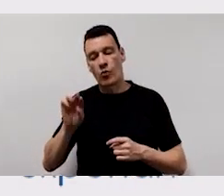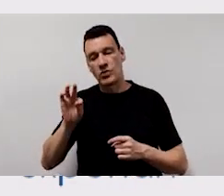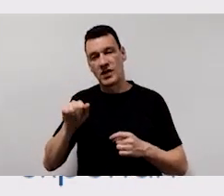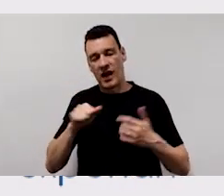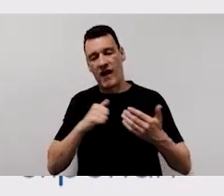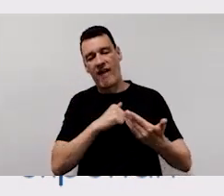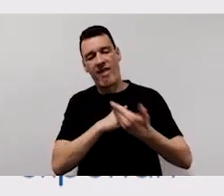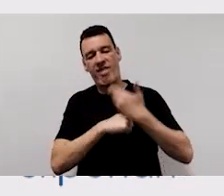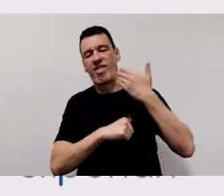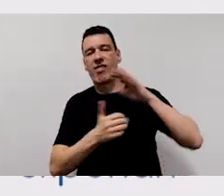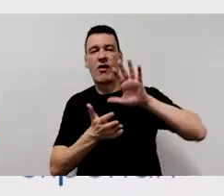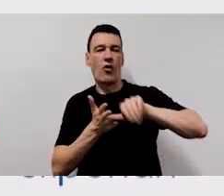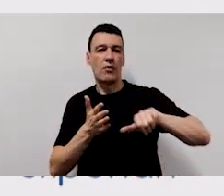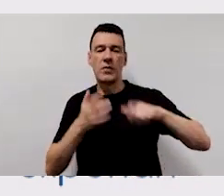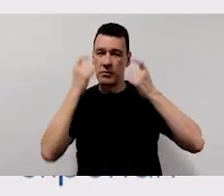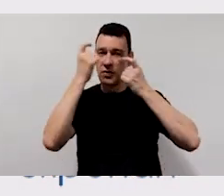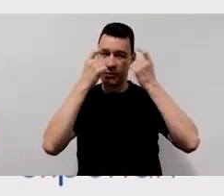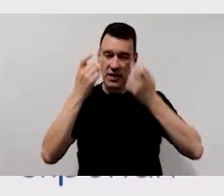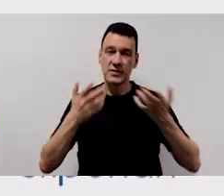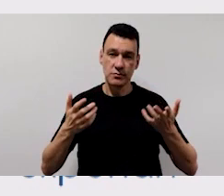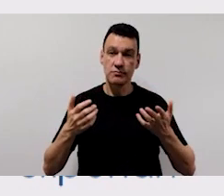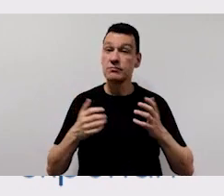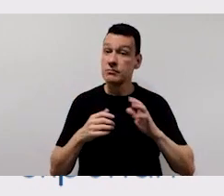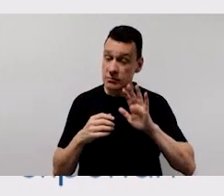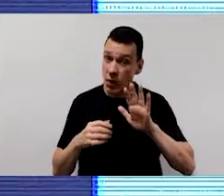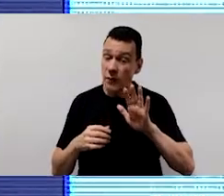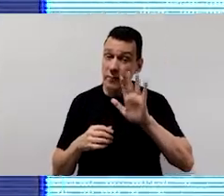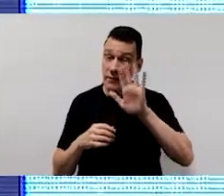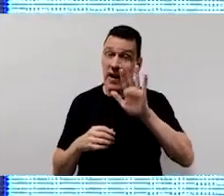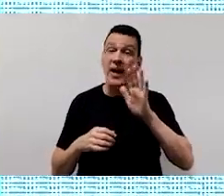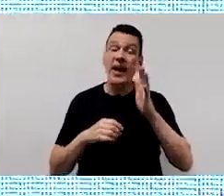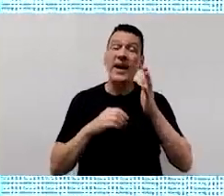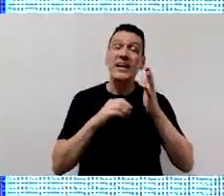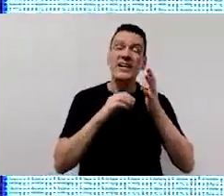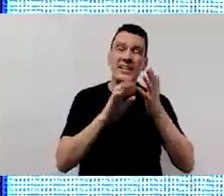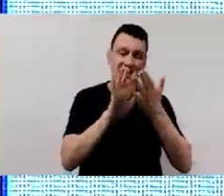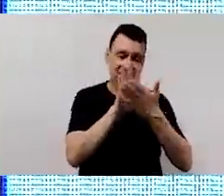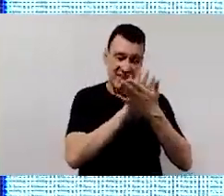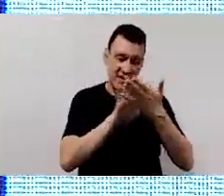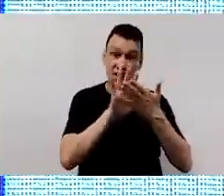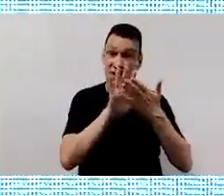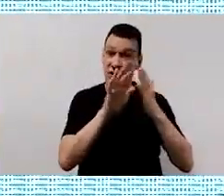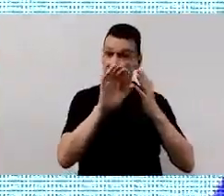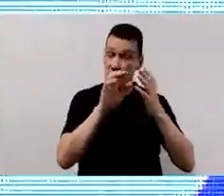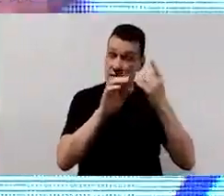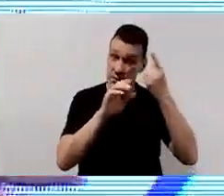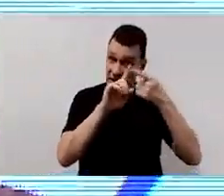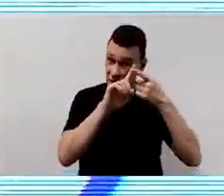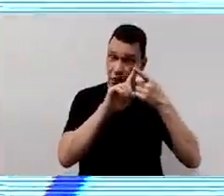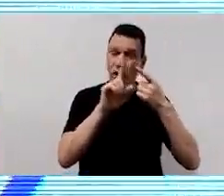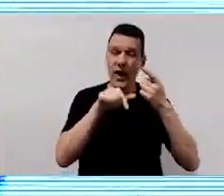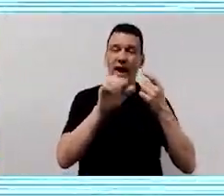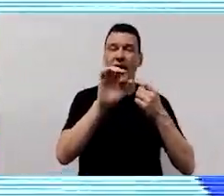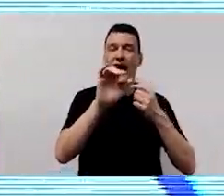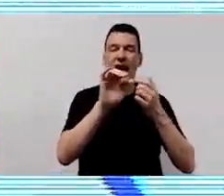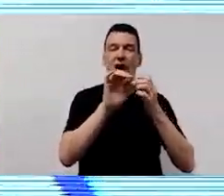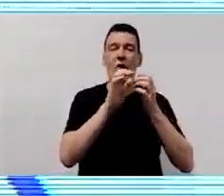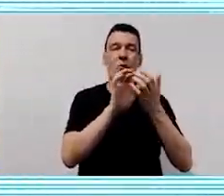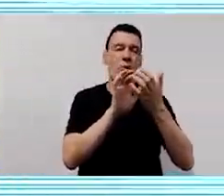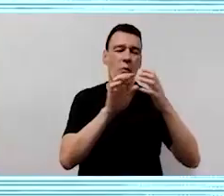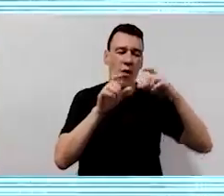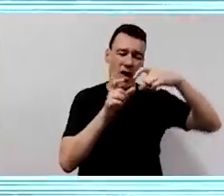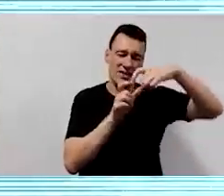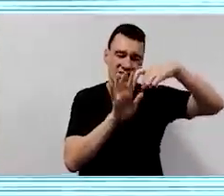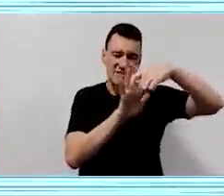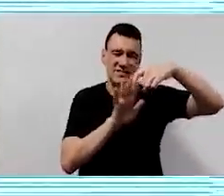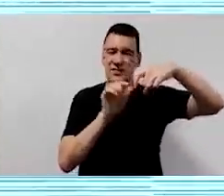de identidade. Roubo de identidade, onboarding, cadastro. Invasão de contas. Uma pessoa já é cadastrada, ela tem um login,